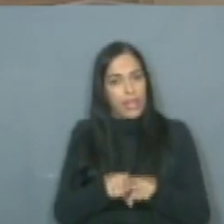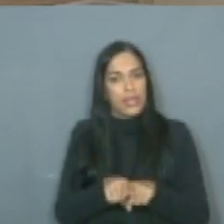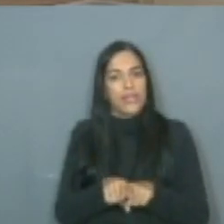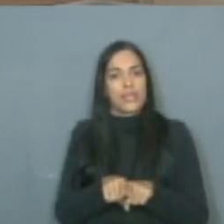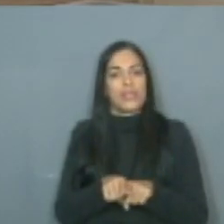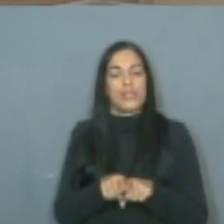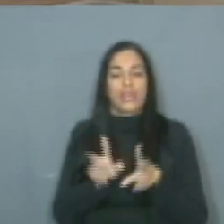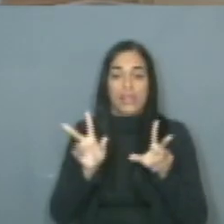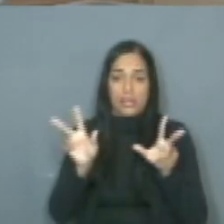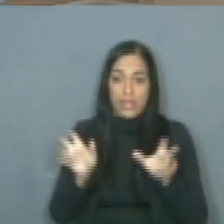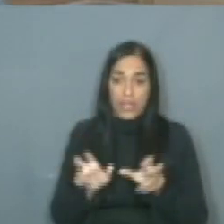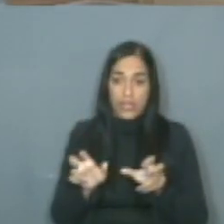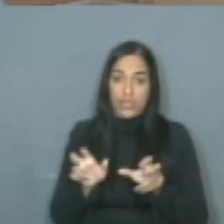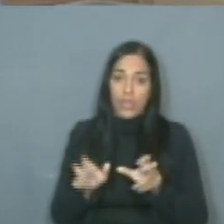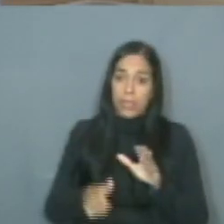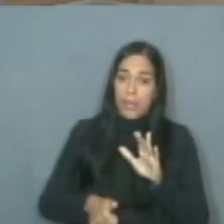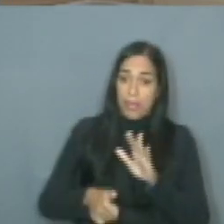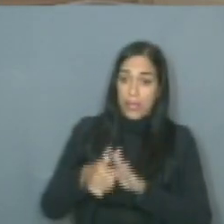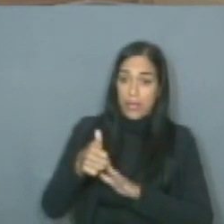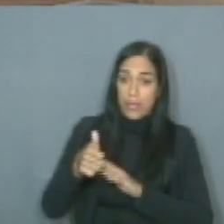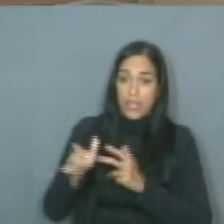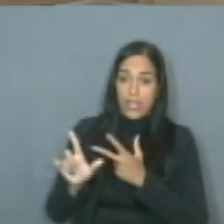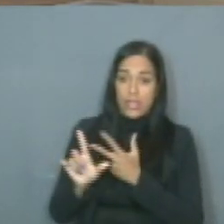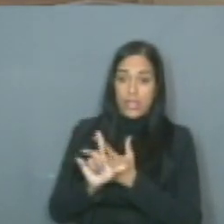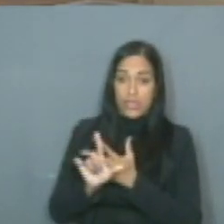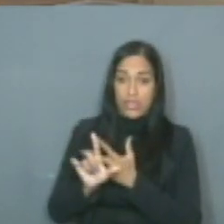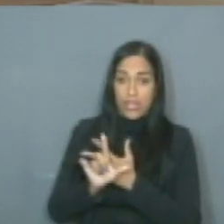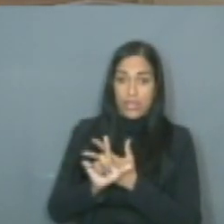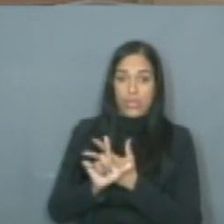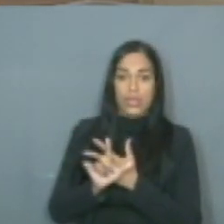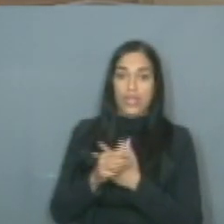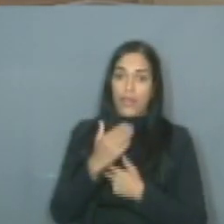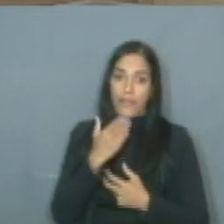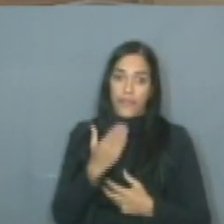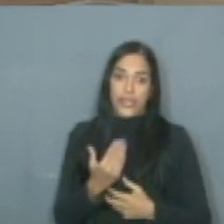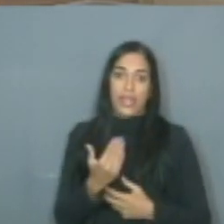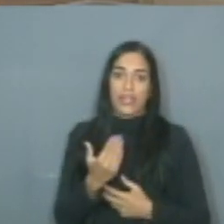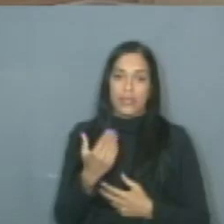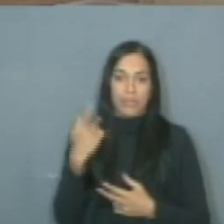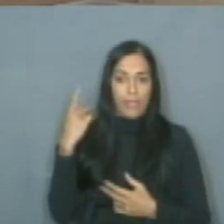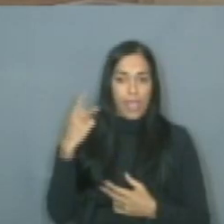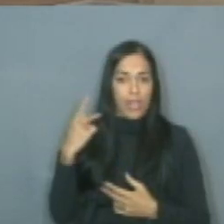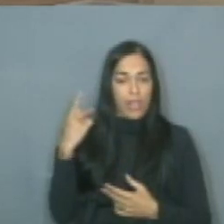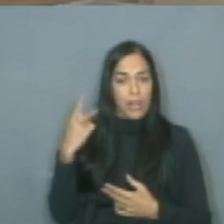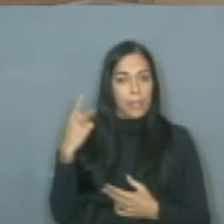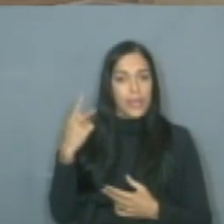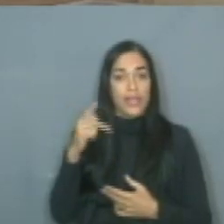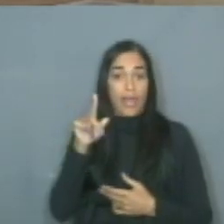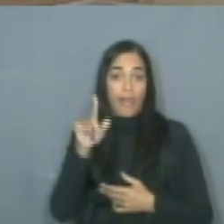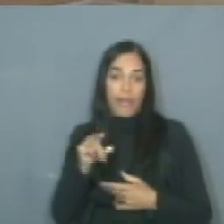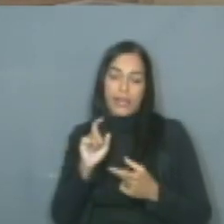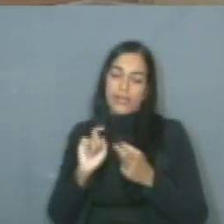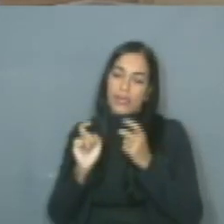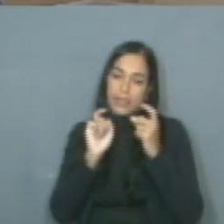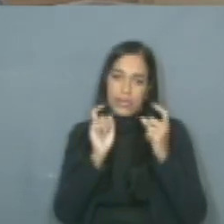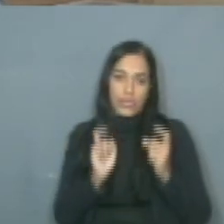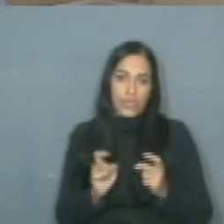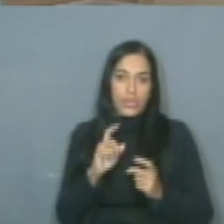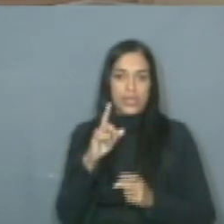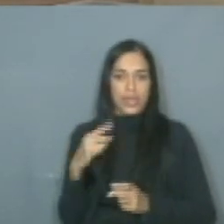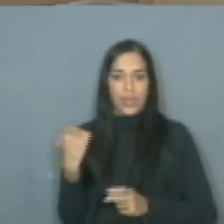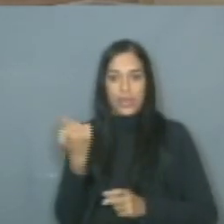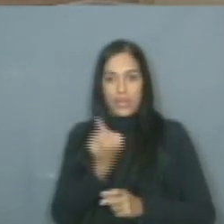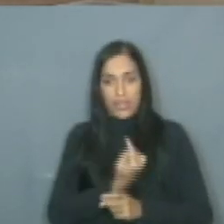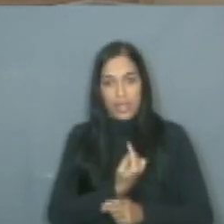essa questão na minha primeira legislatura, ou via frente parlamentar, que essa é uma discussão que muito provavelmente eu vou